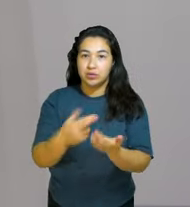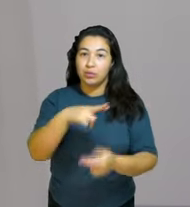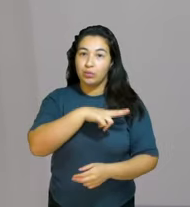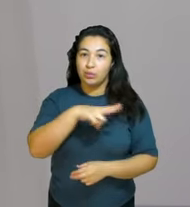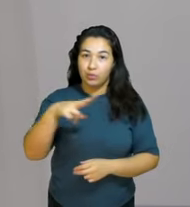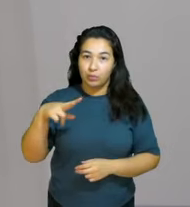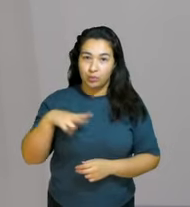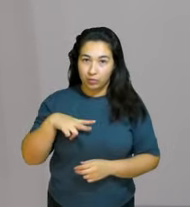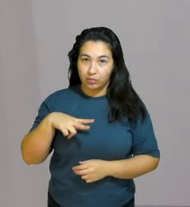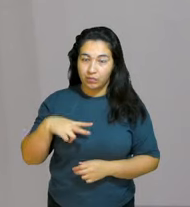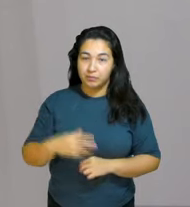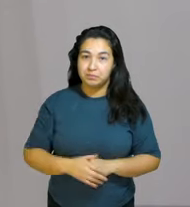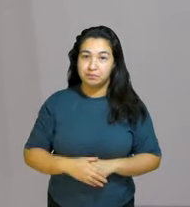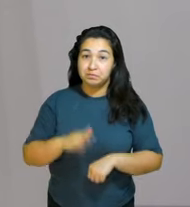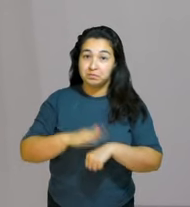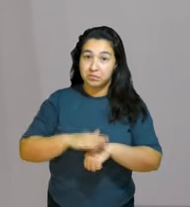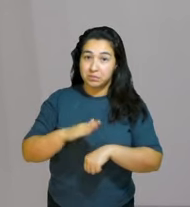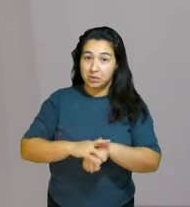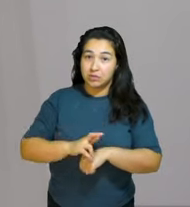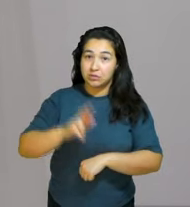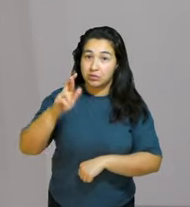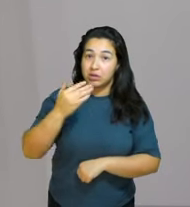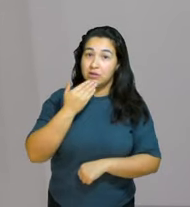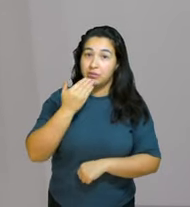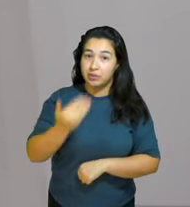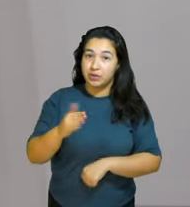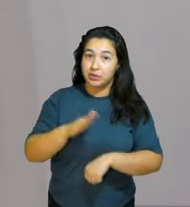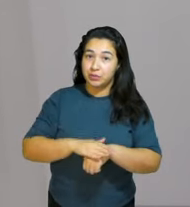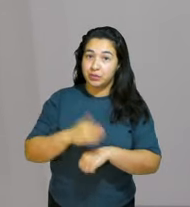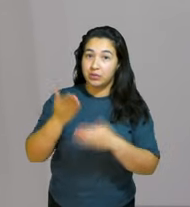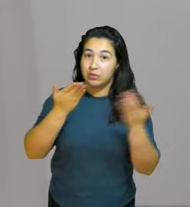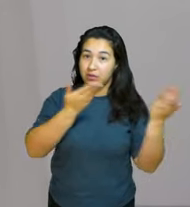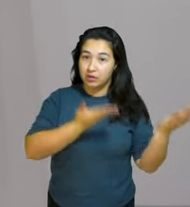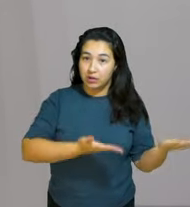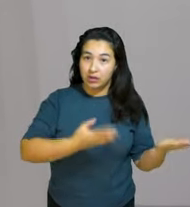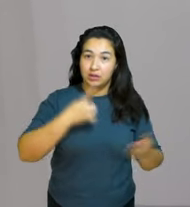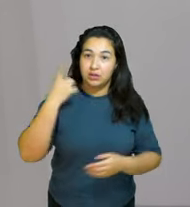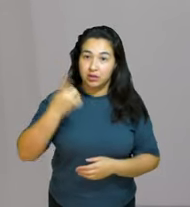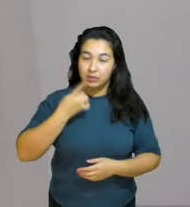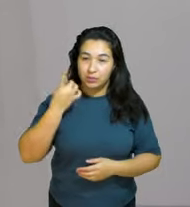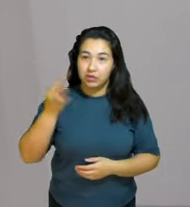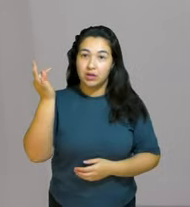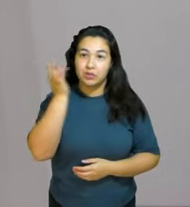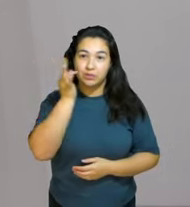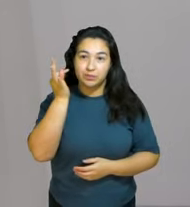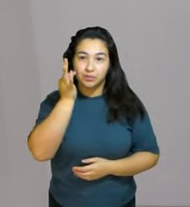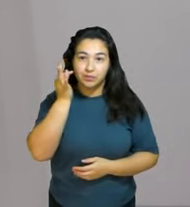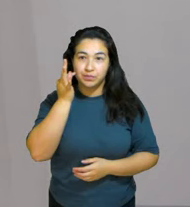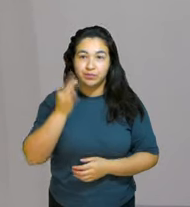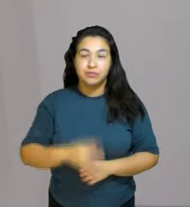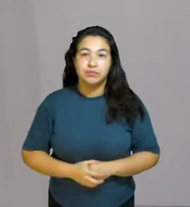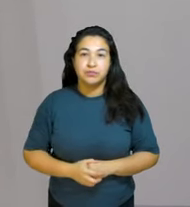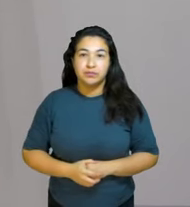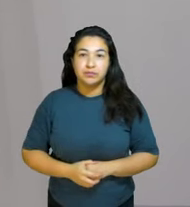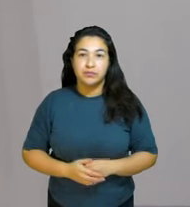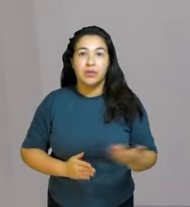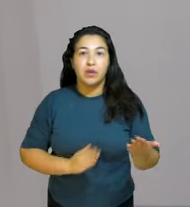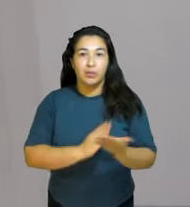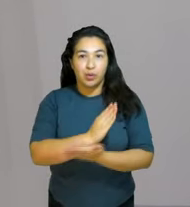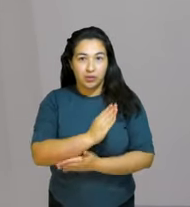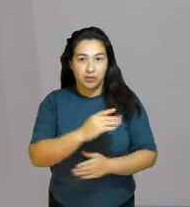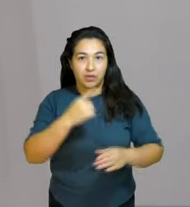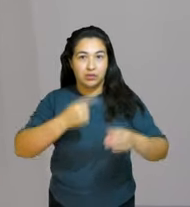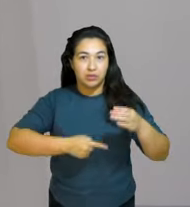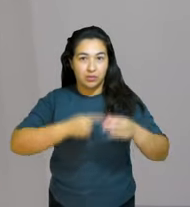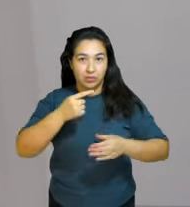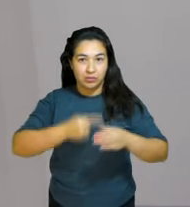pública, requerida pelo excelentíssimo senhor deputado estadual Fernando Krelin, aprovada pela